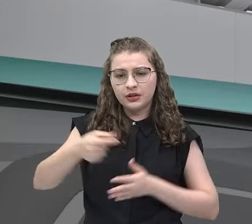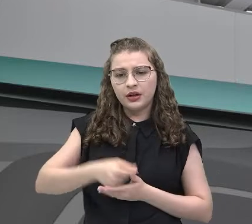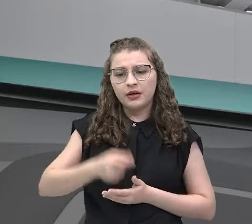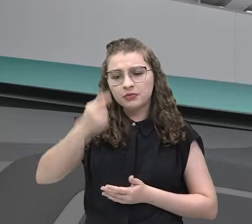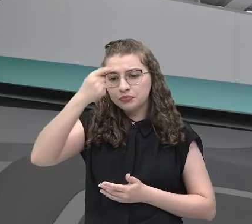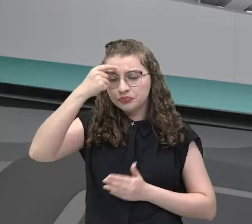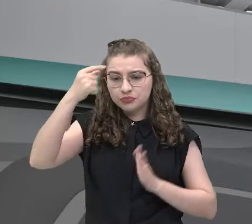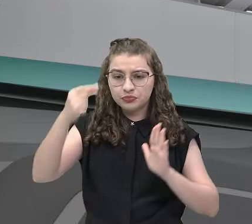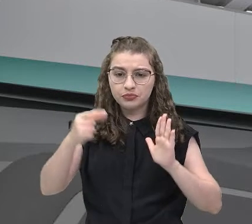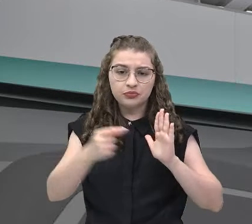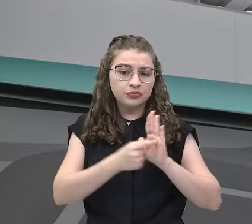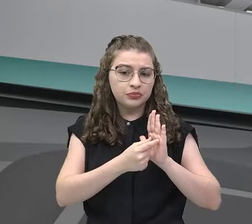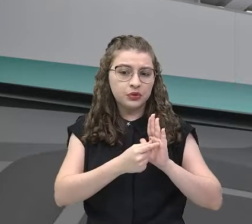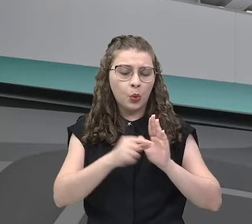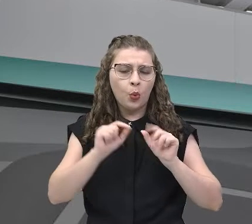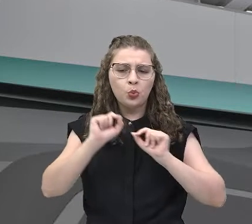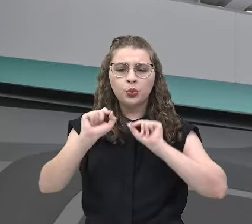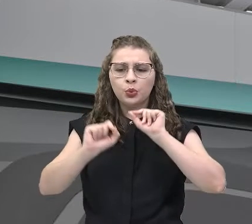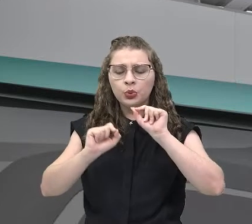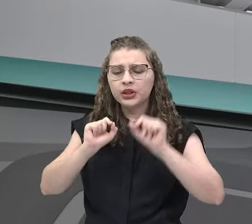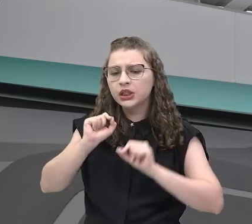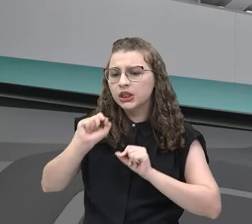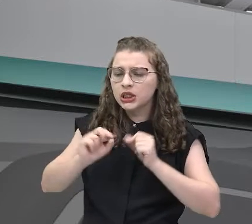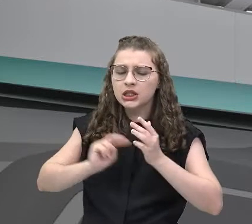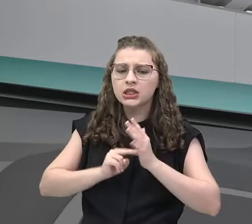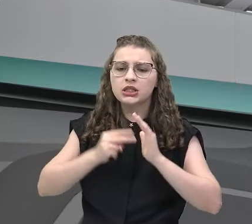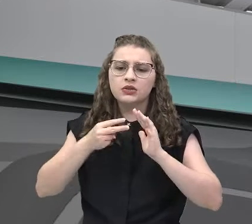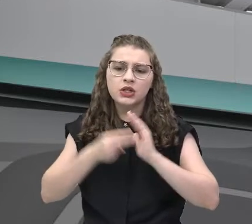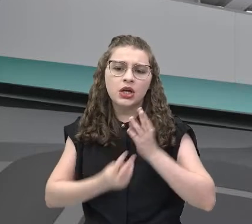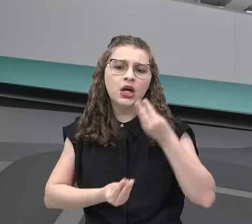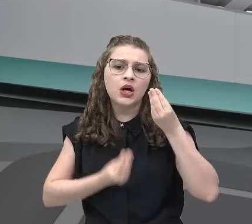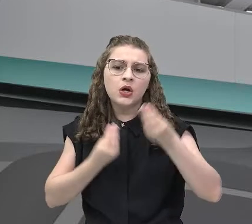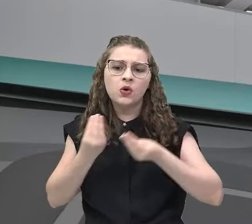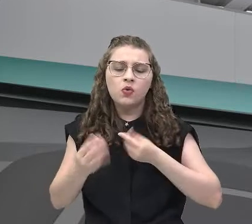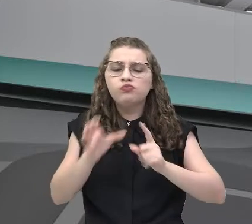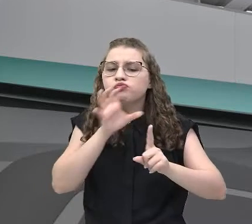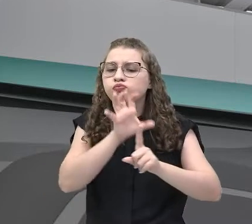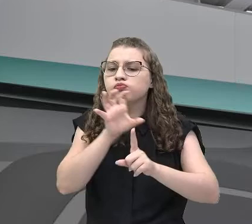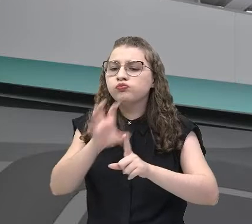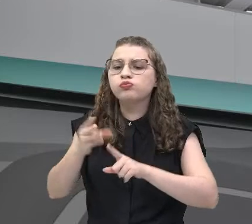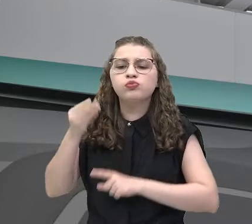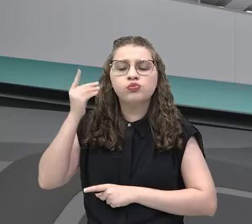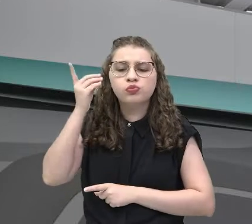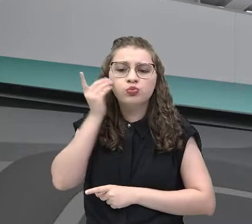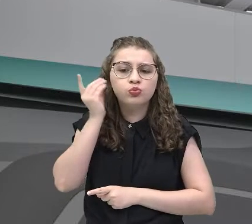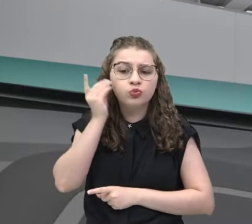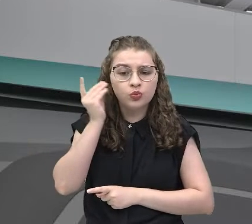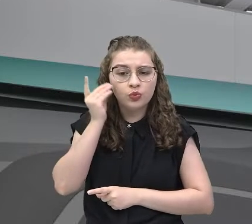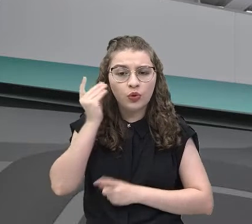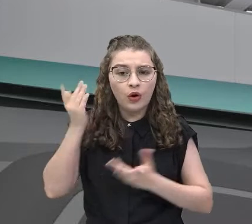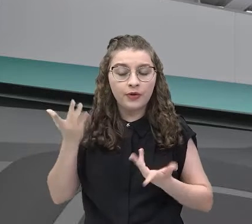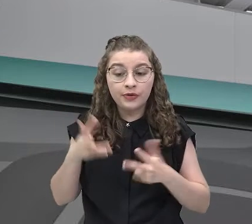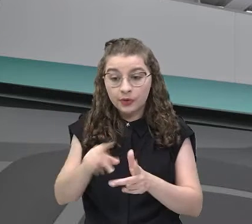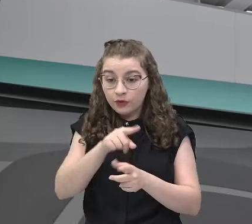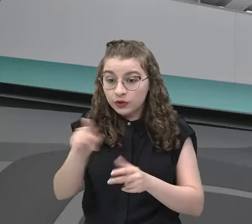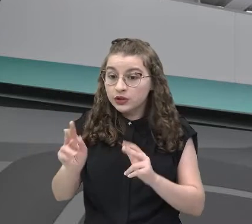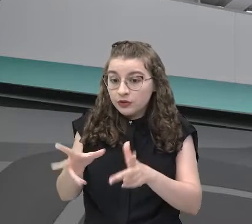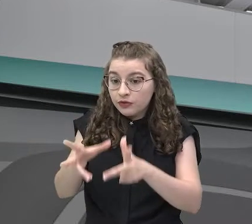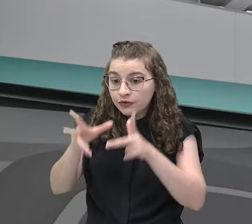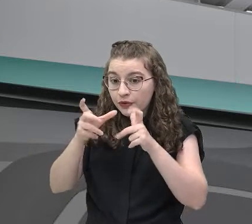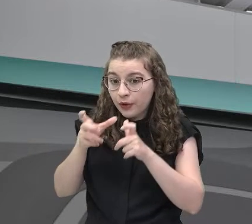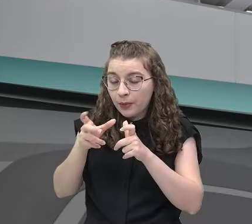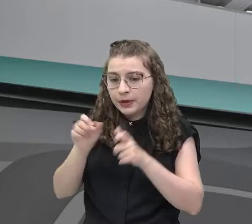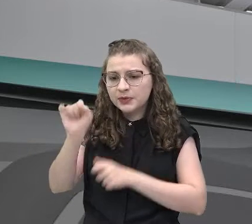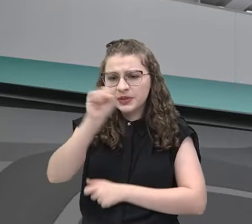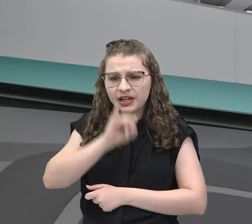sobre o que é essa inteligência artificial e como ela está influenciando o nosso dia a dia. Então, observem, podem